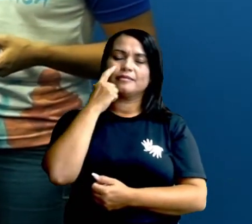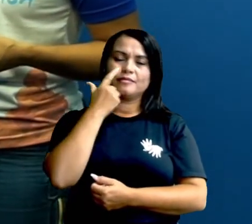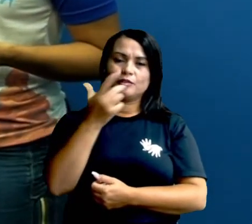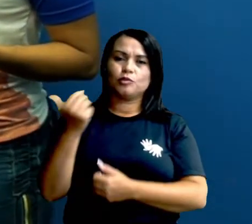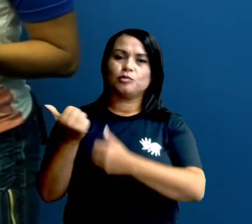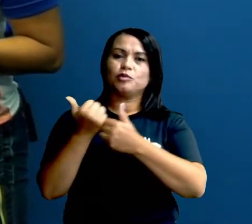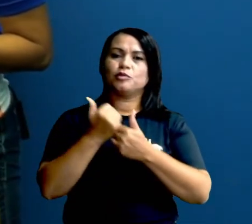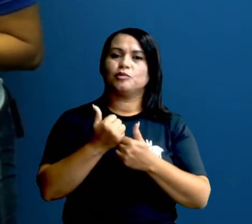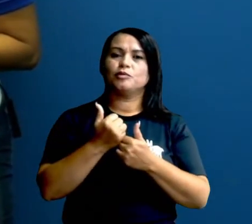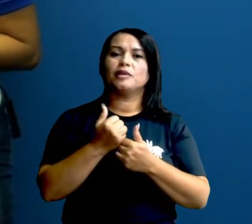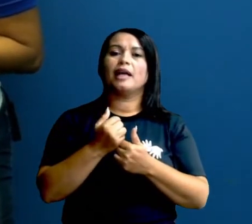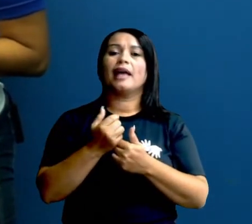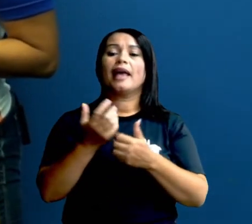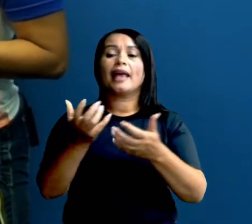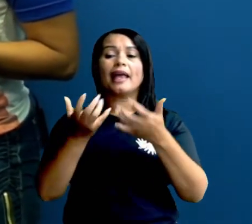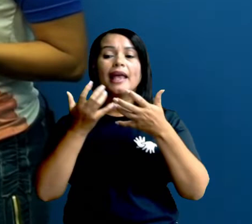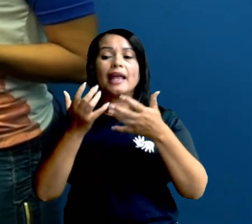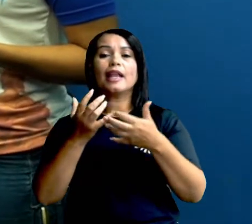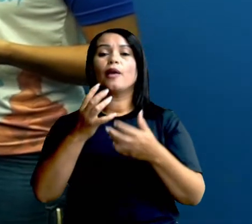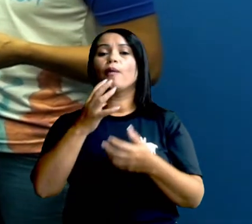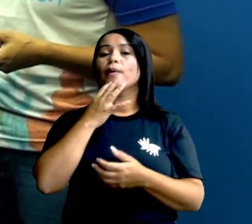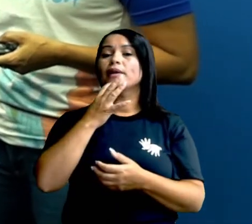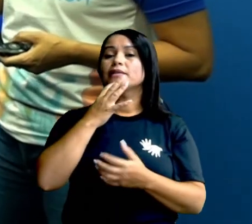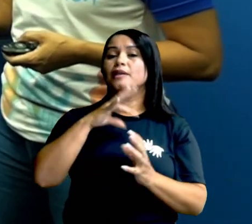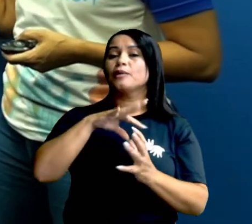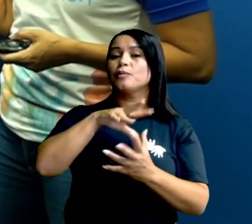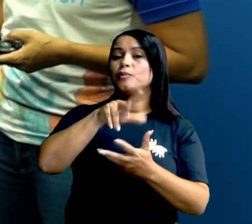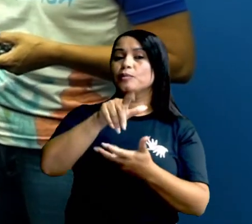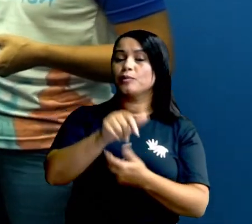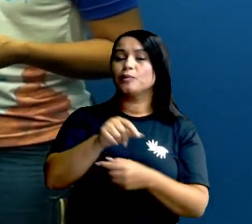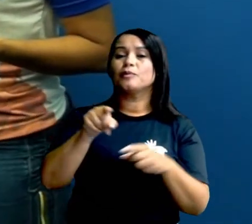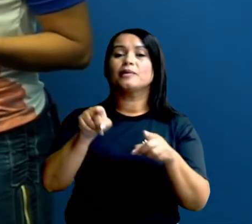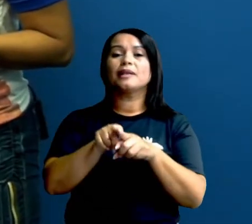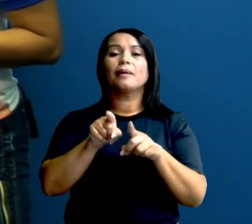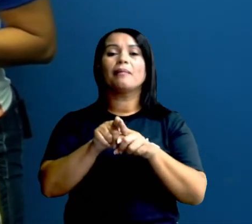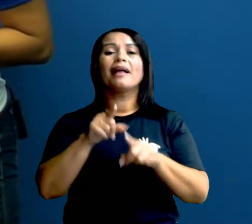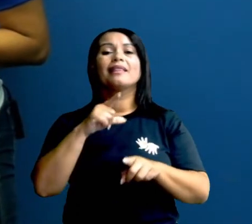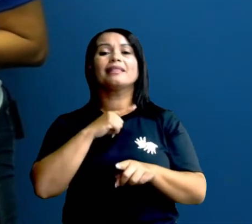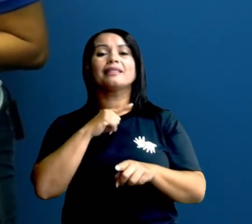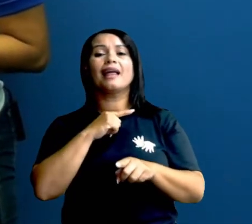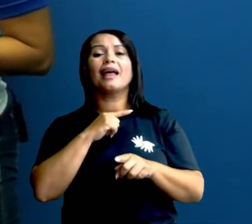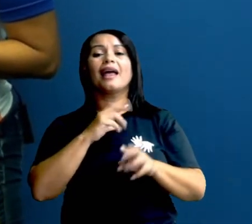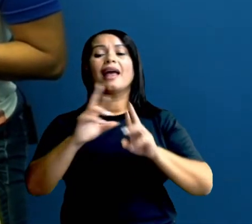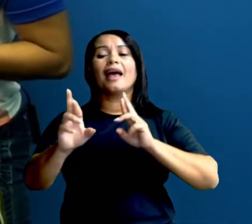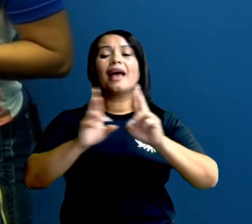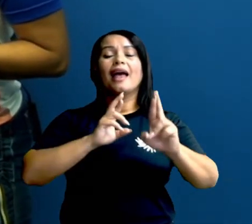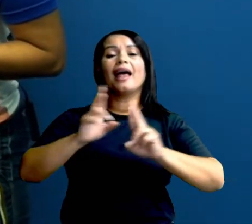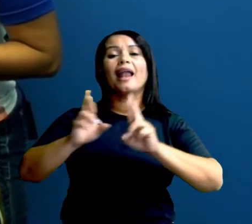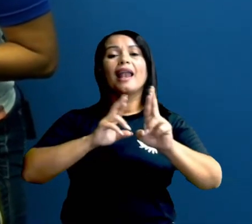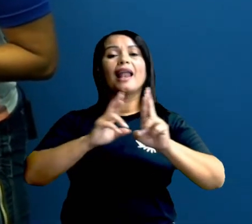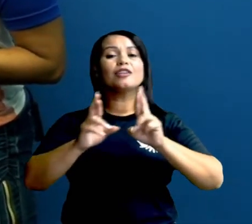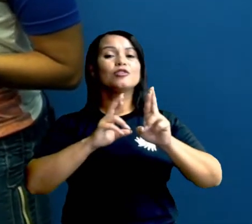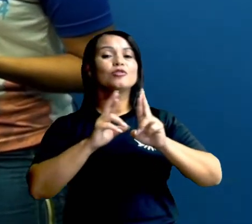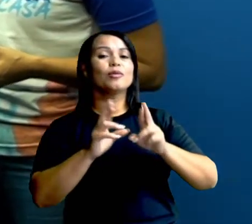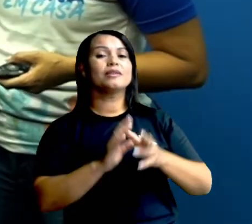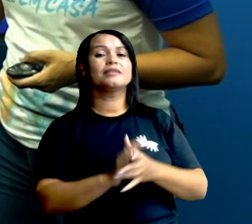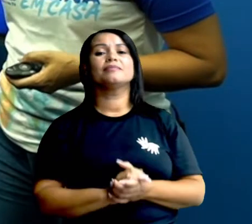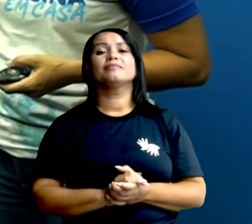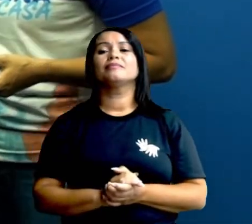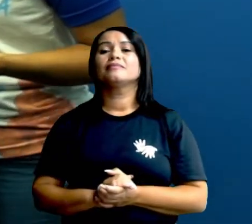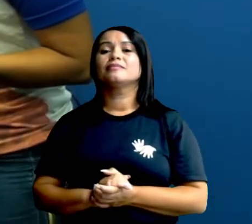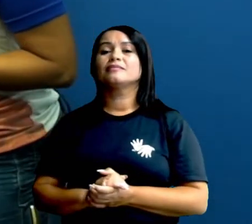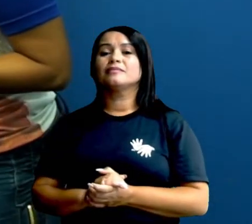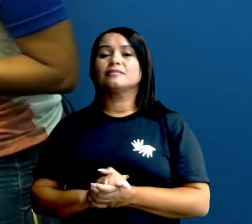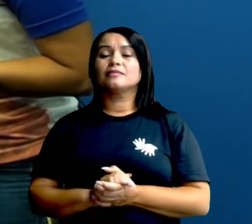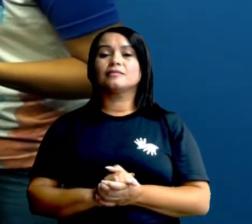Então, a gente vai ler. Queriam conhecer o mundo e travar relações. Tá certo?